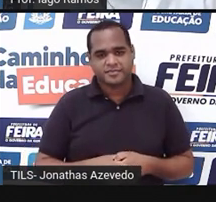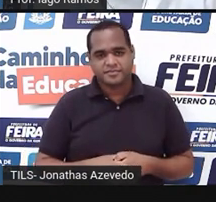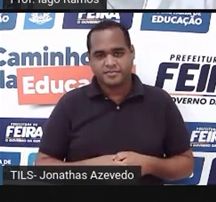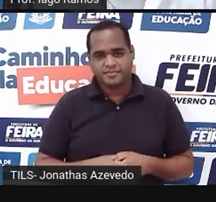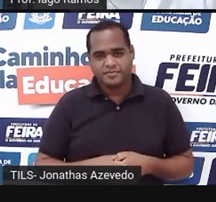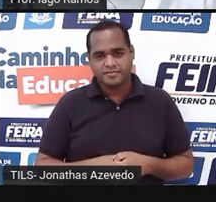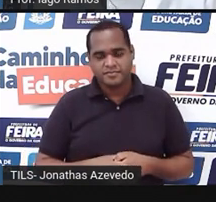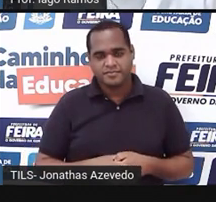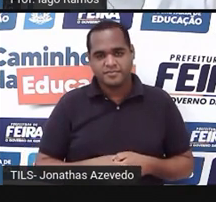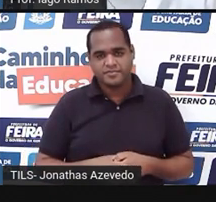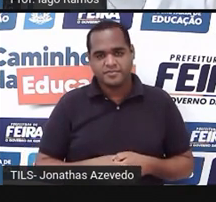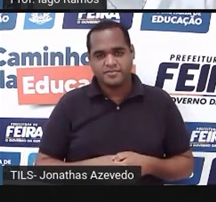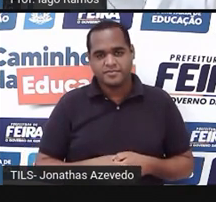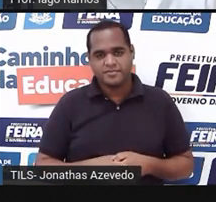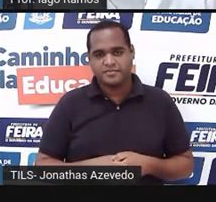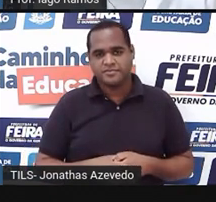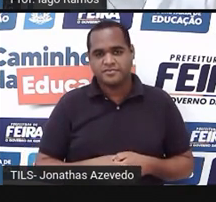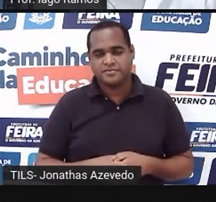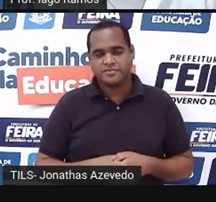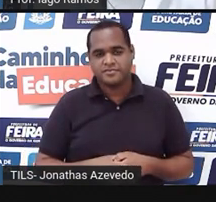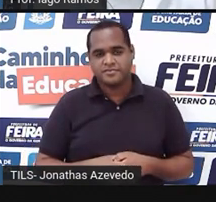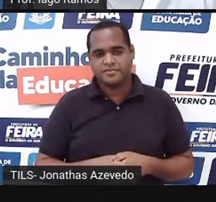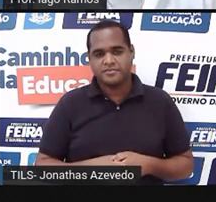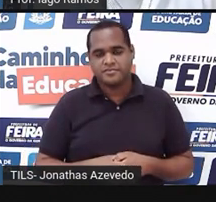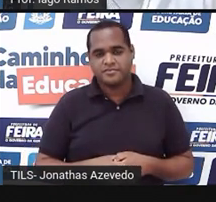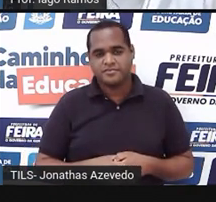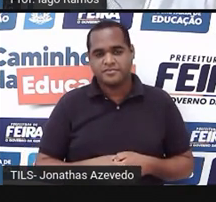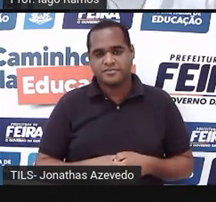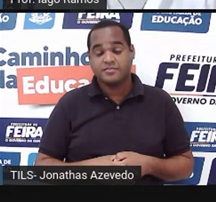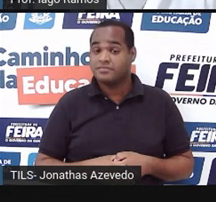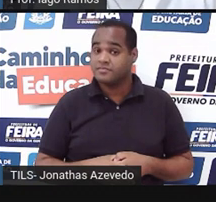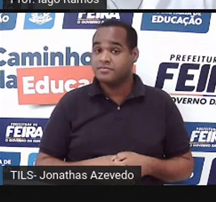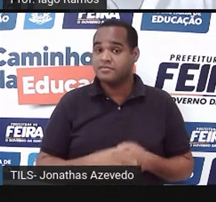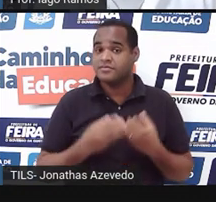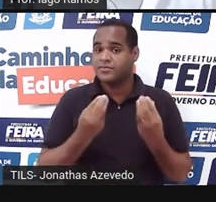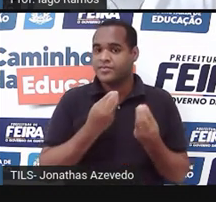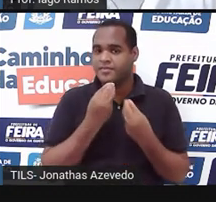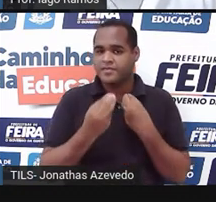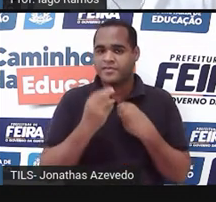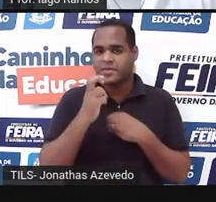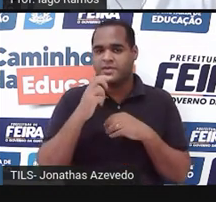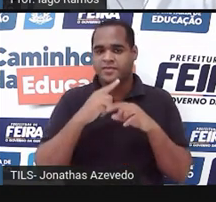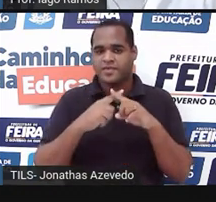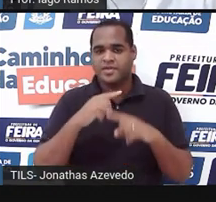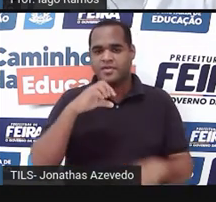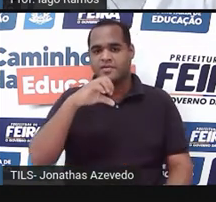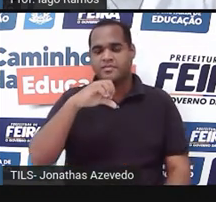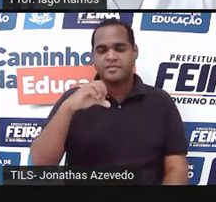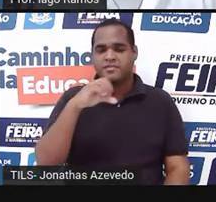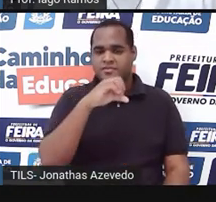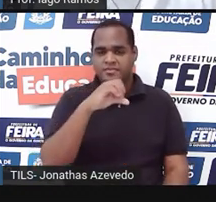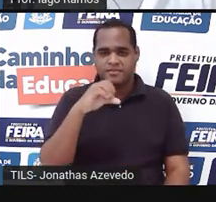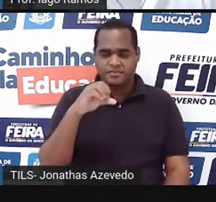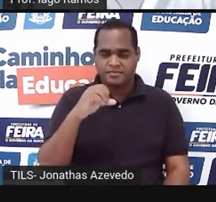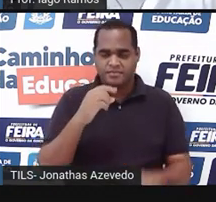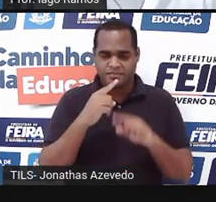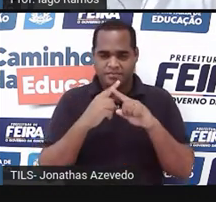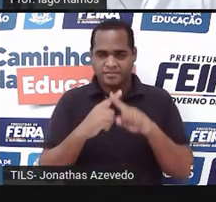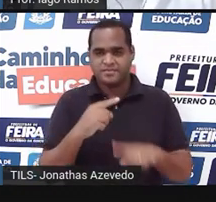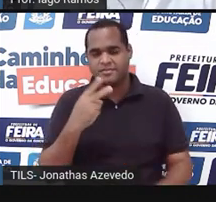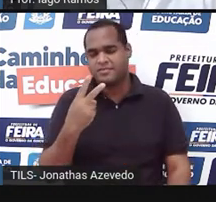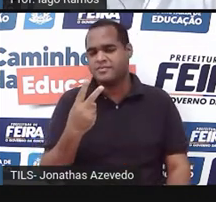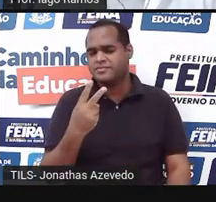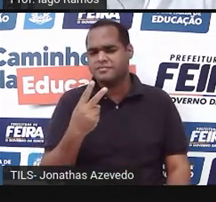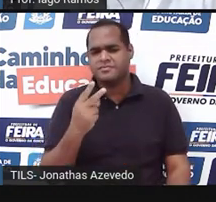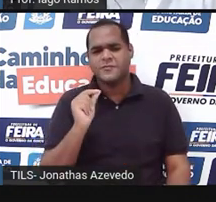bom então é Basta fazer 5 e 99 que é o preço do combustível vezes